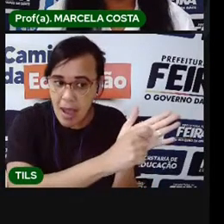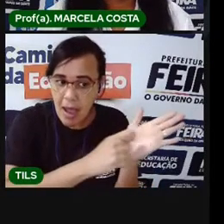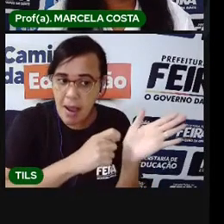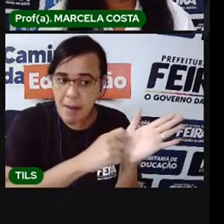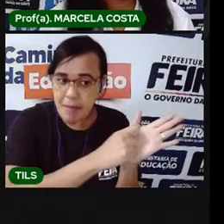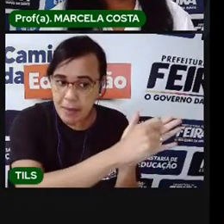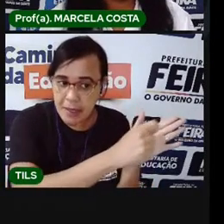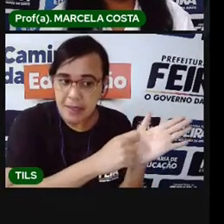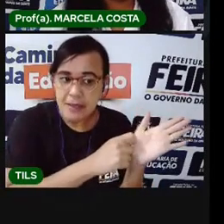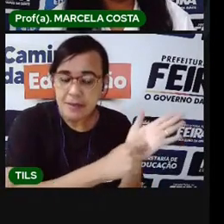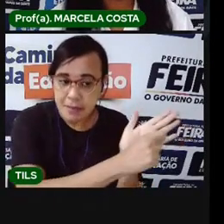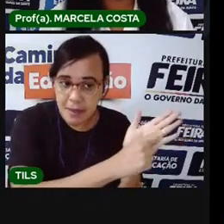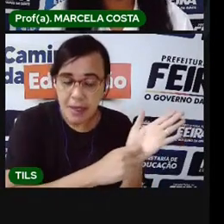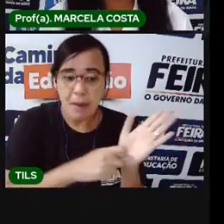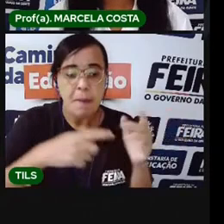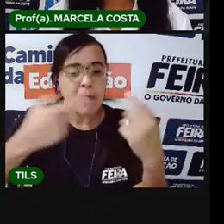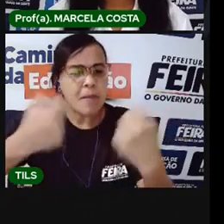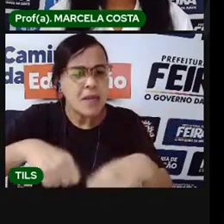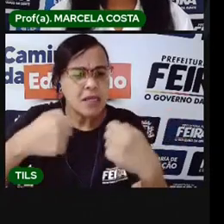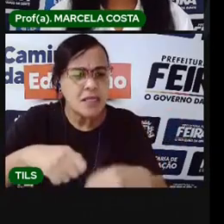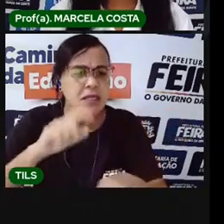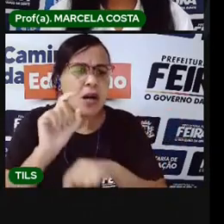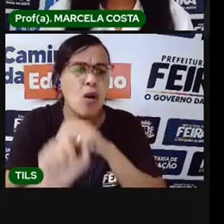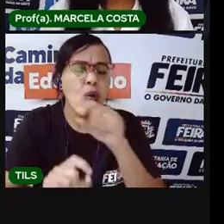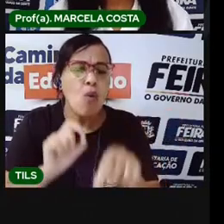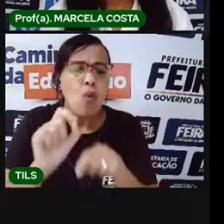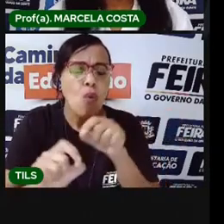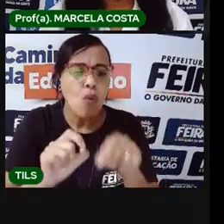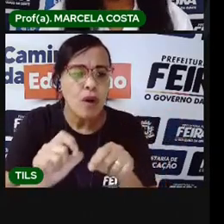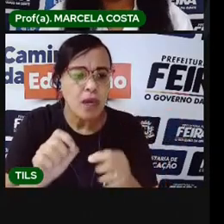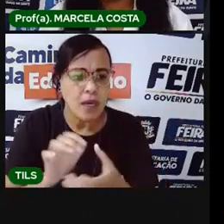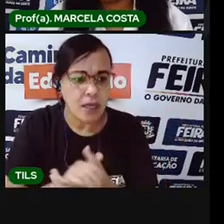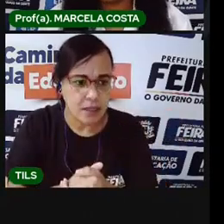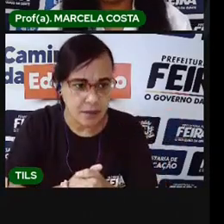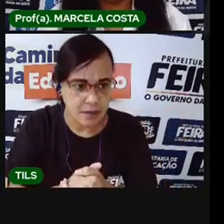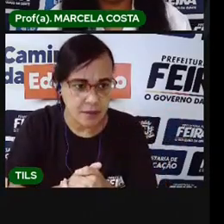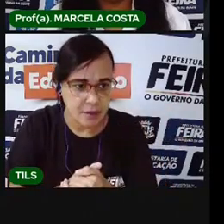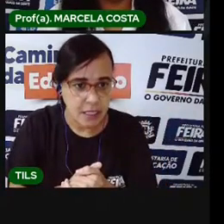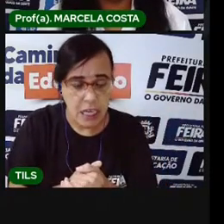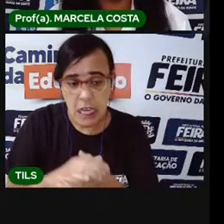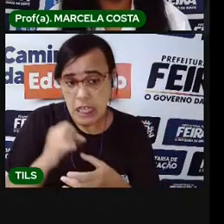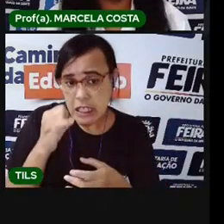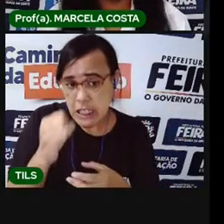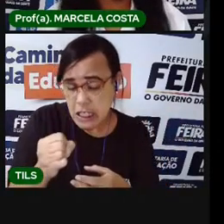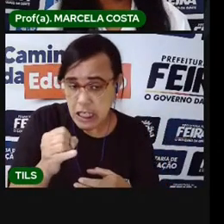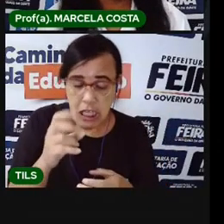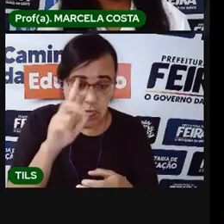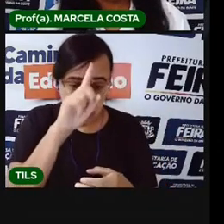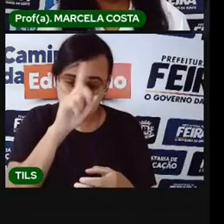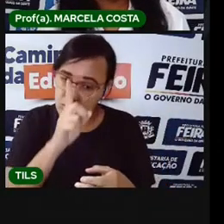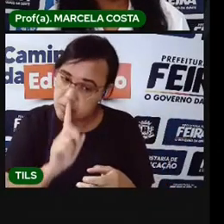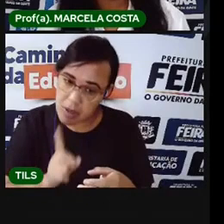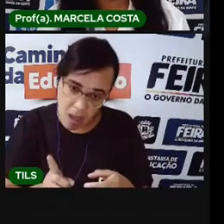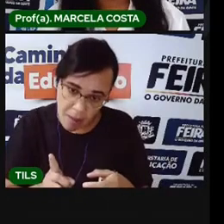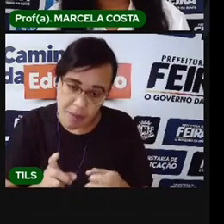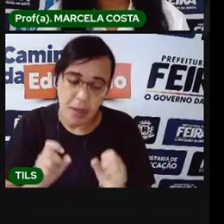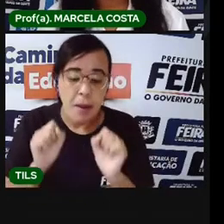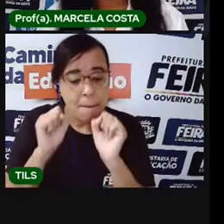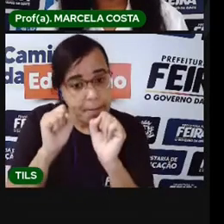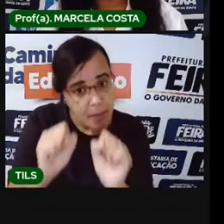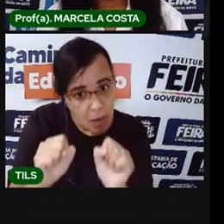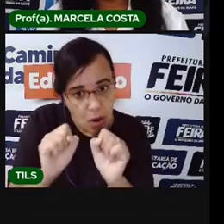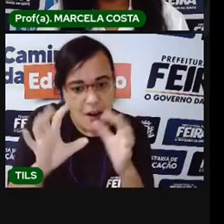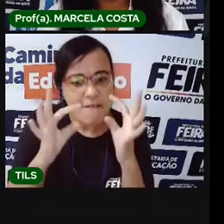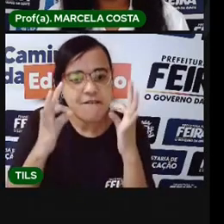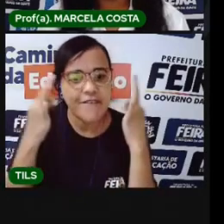Para isso, você vai precisar fazer toda a leitura. Se você não souber fazer a leitura sozinho, não tem problema. Peça